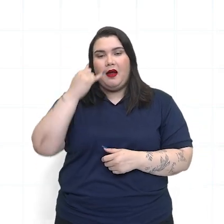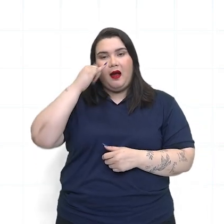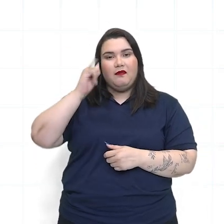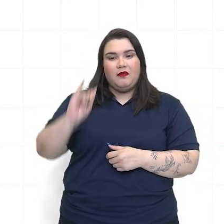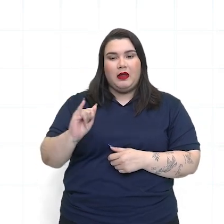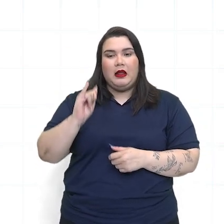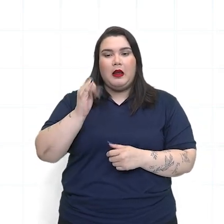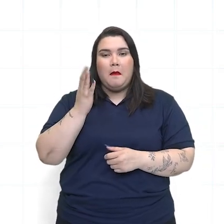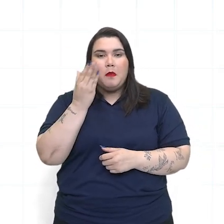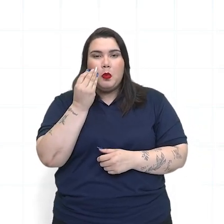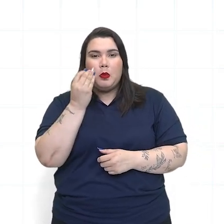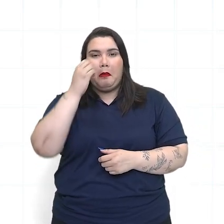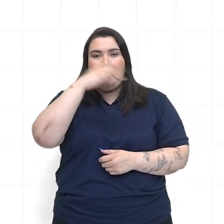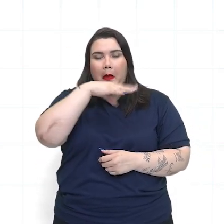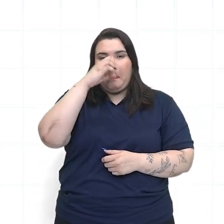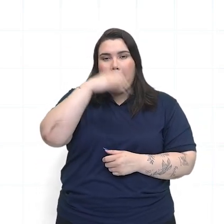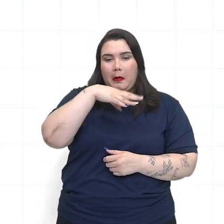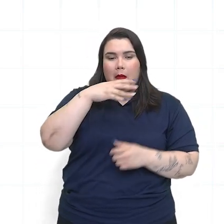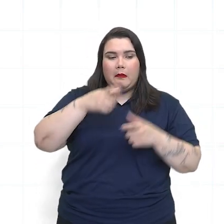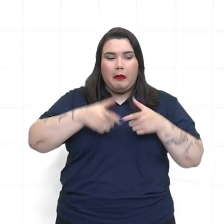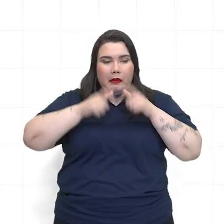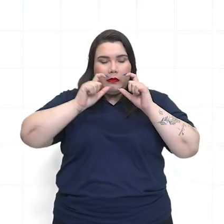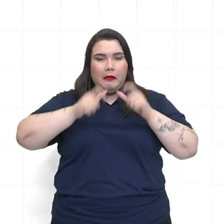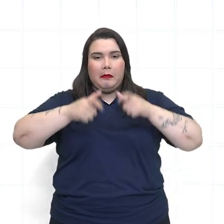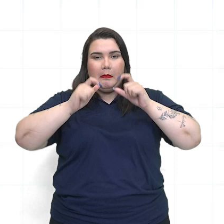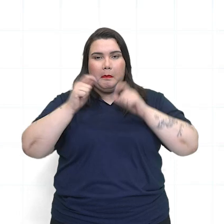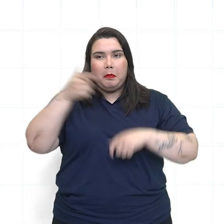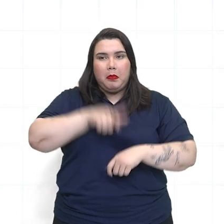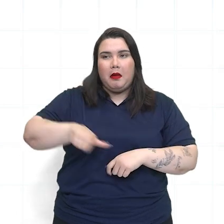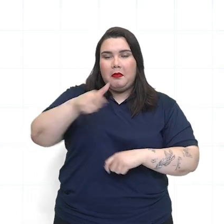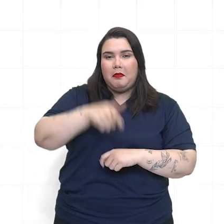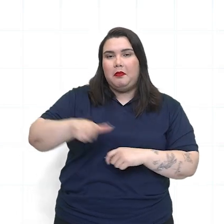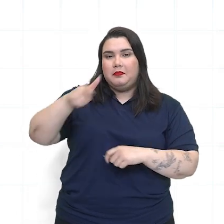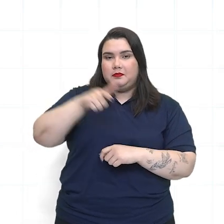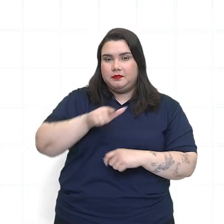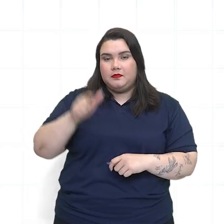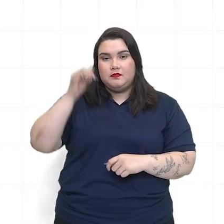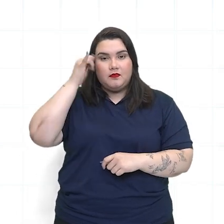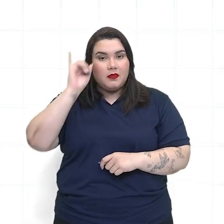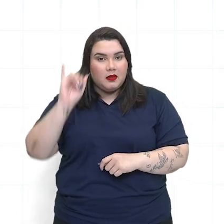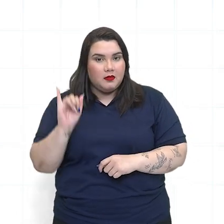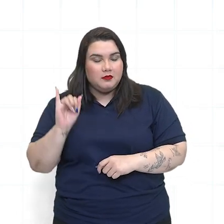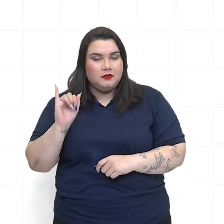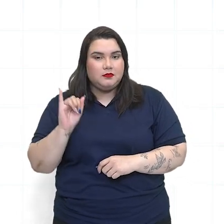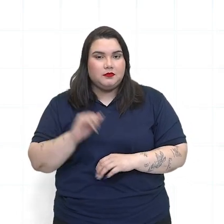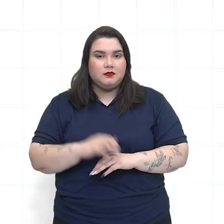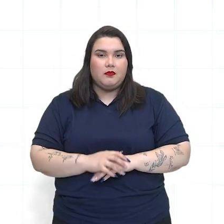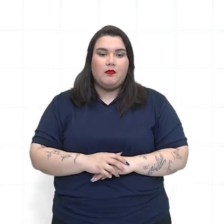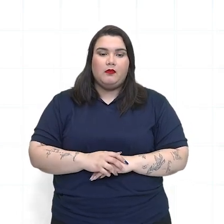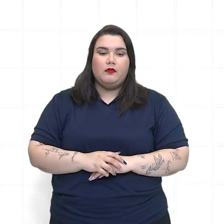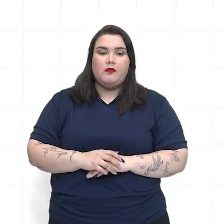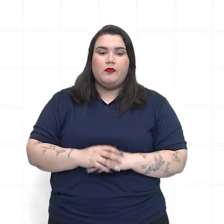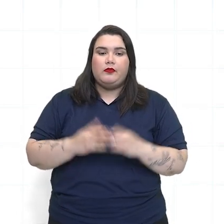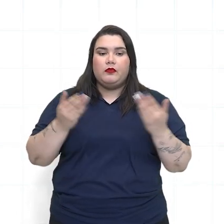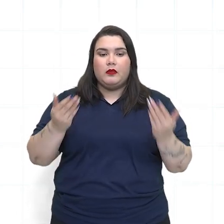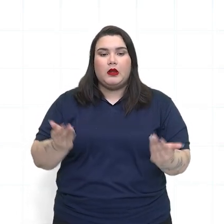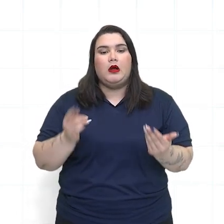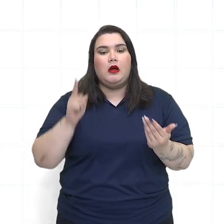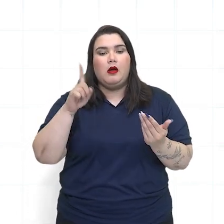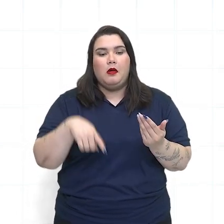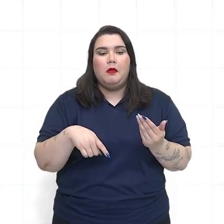ser consumida em excesso. Então, ele fala lá no final, né, que não pode comer demais. Trata-se de